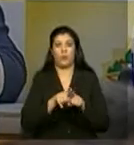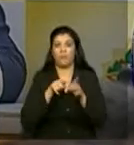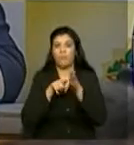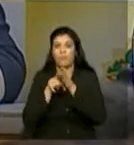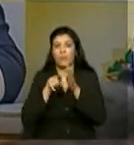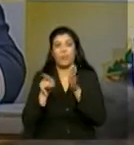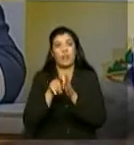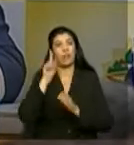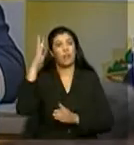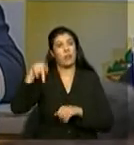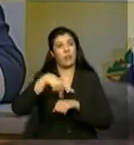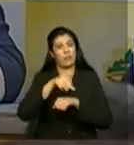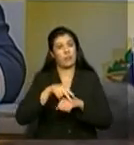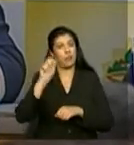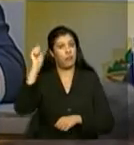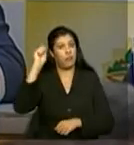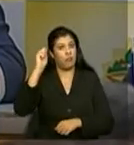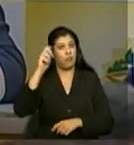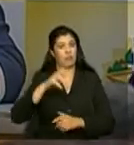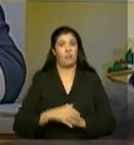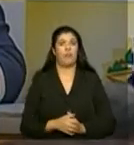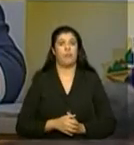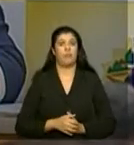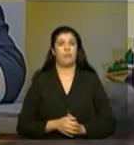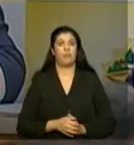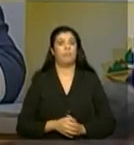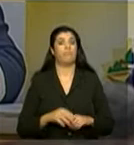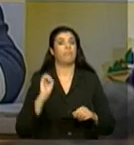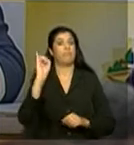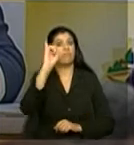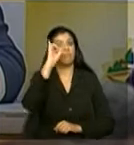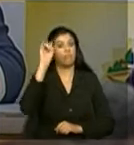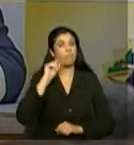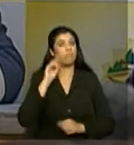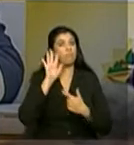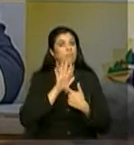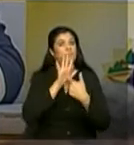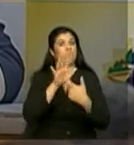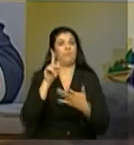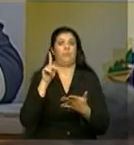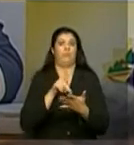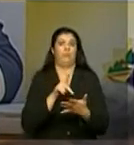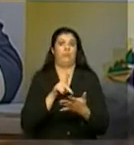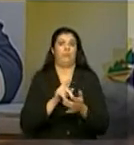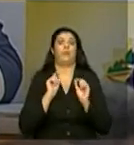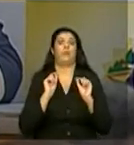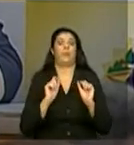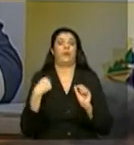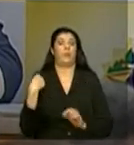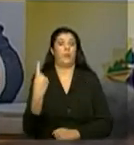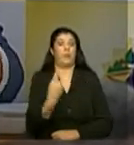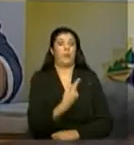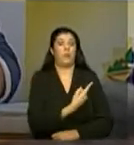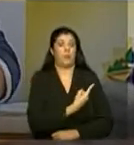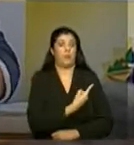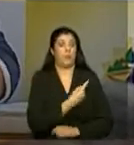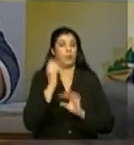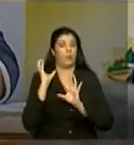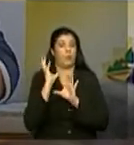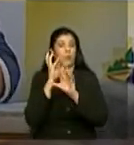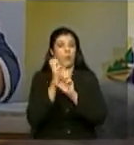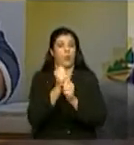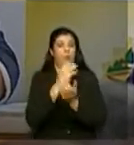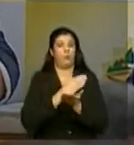na argentina então é de suma importância a realçar que nós ao concluirmos esse